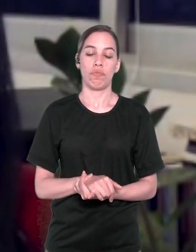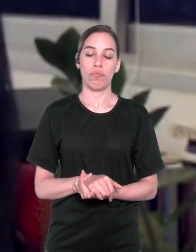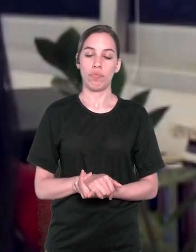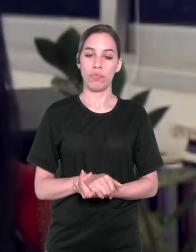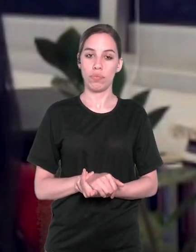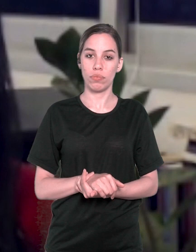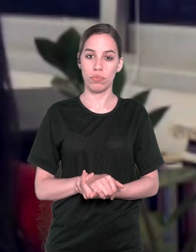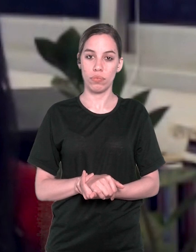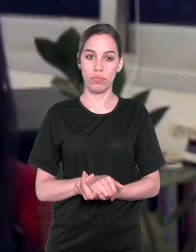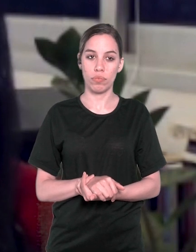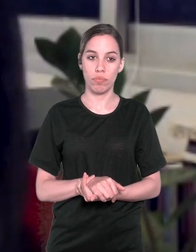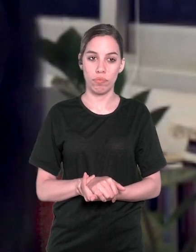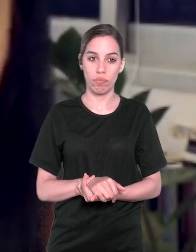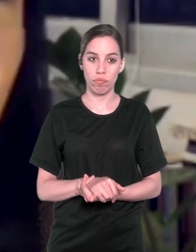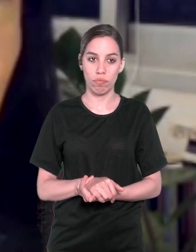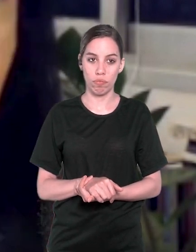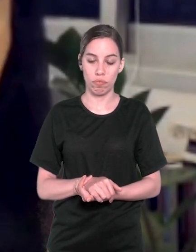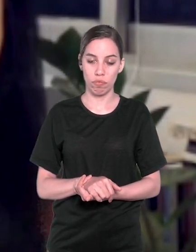E,